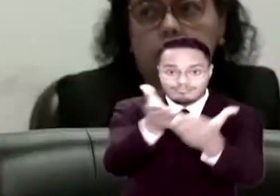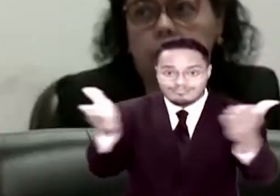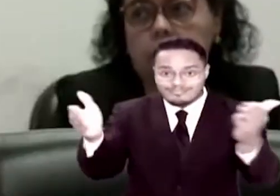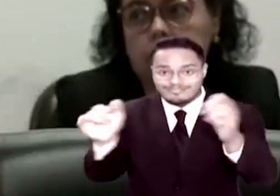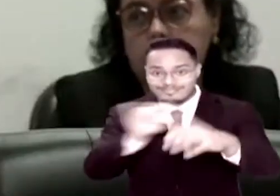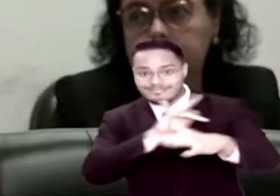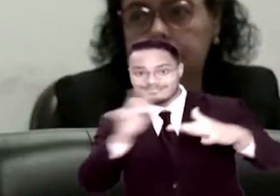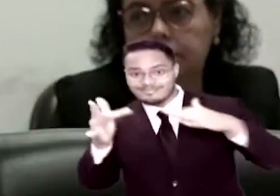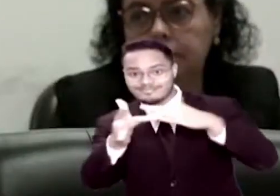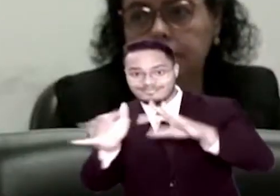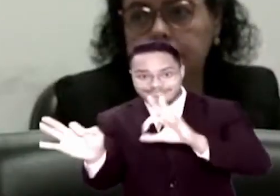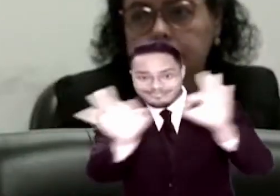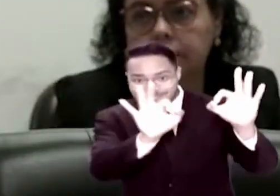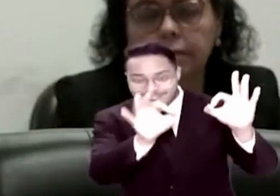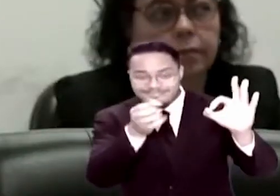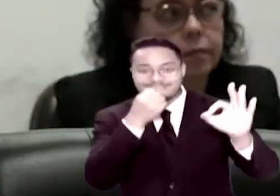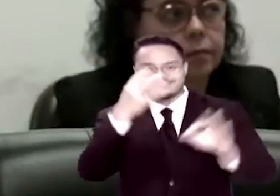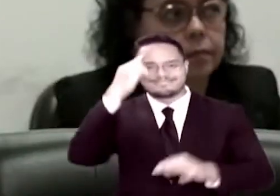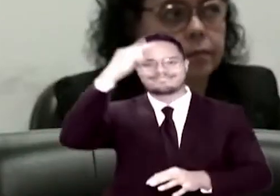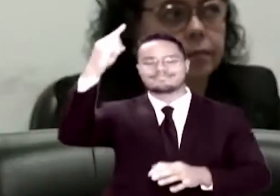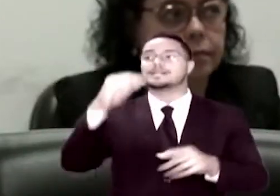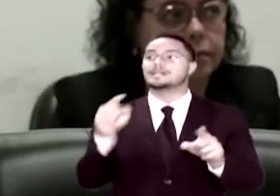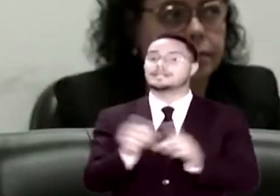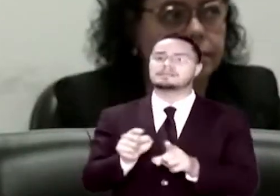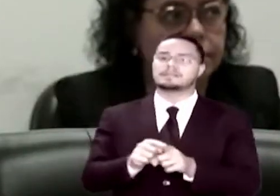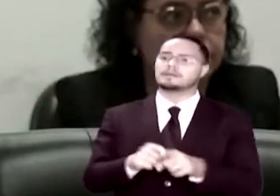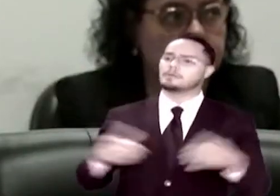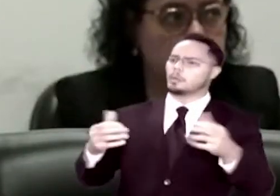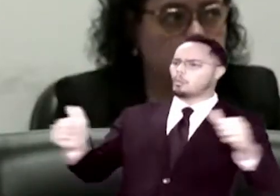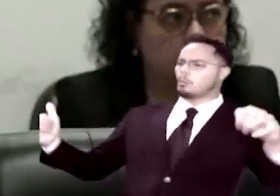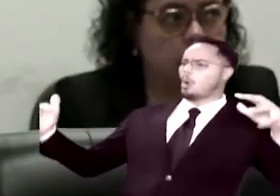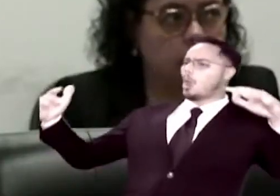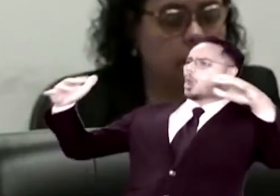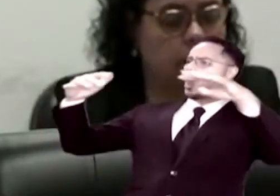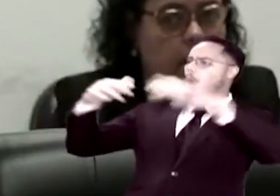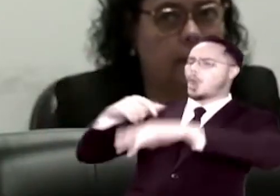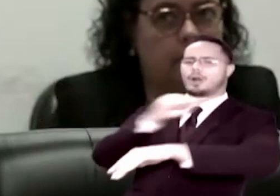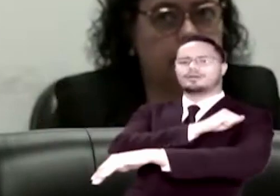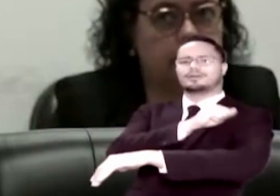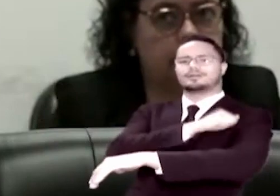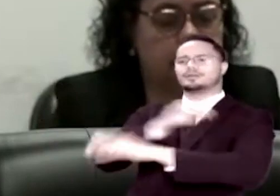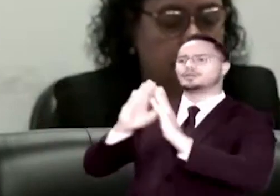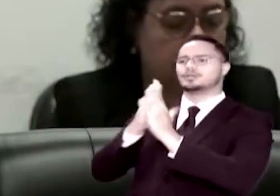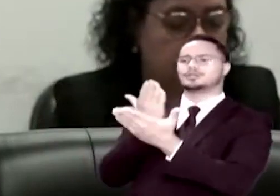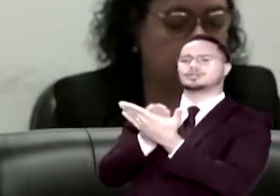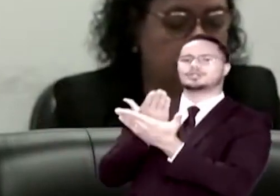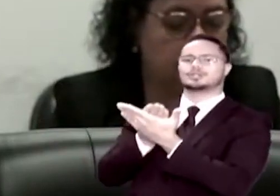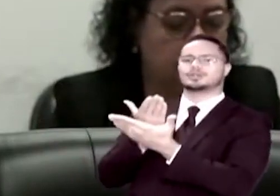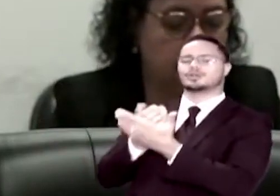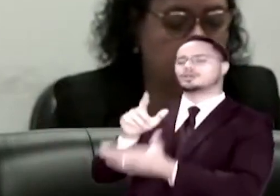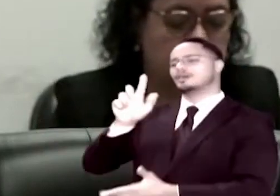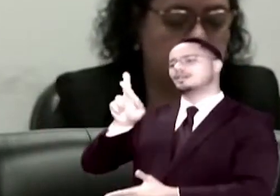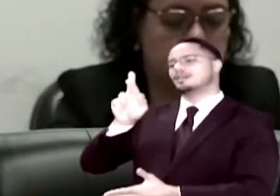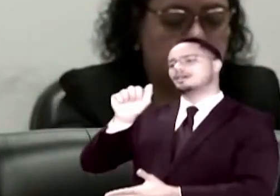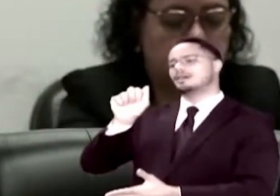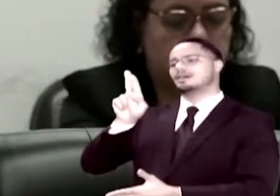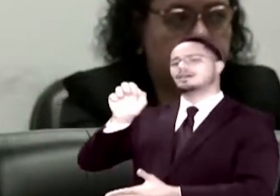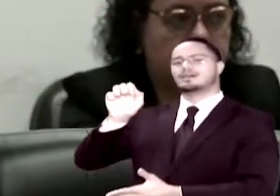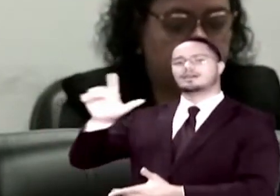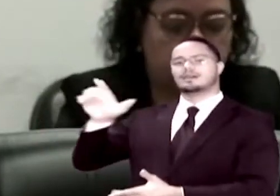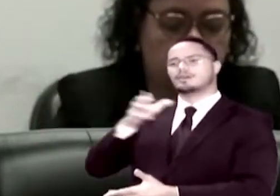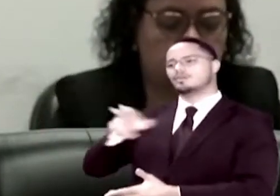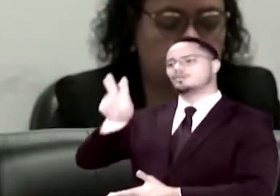dos Estudantes do colégio ral Veiga que estão aqui hoje com a professora de português para poder conhecer o legislativo